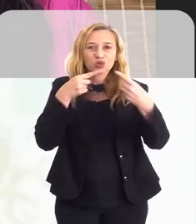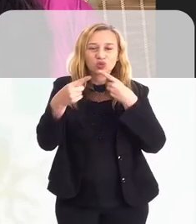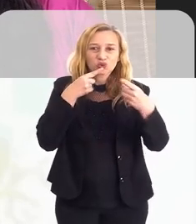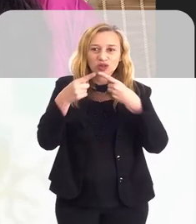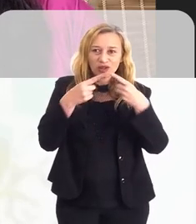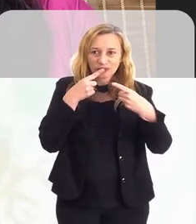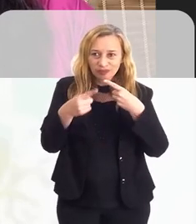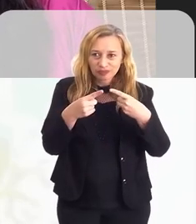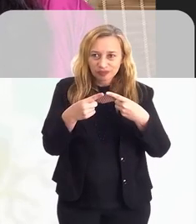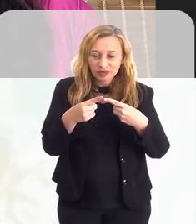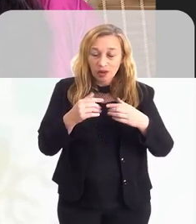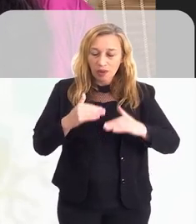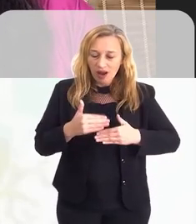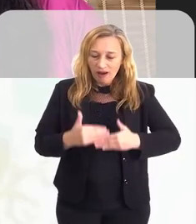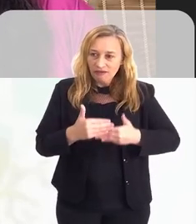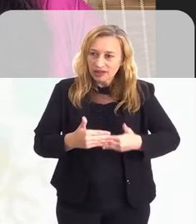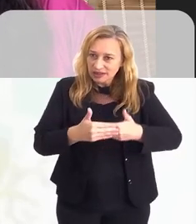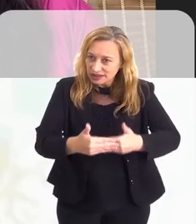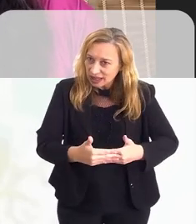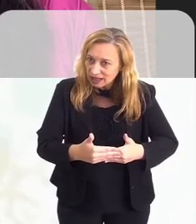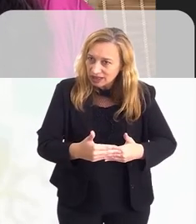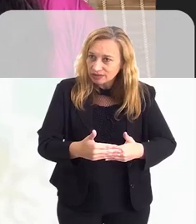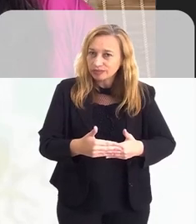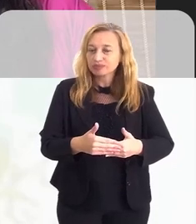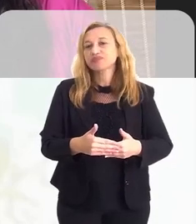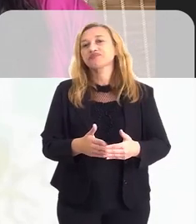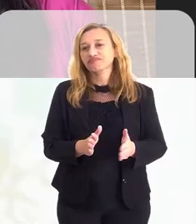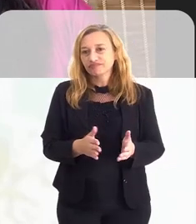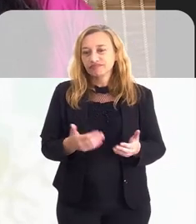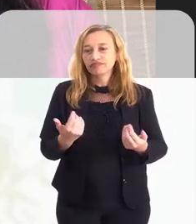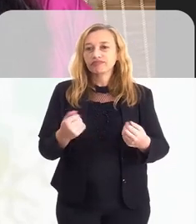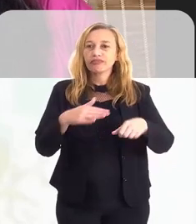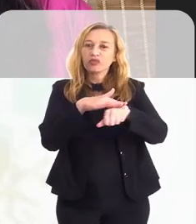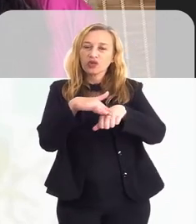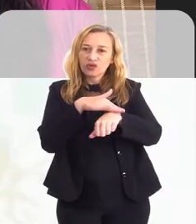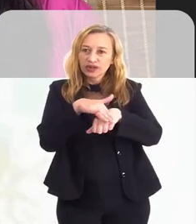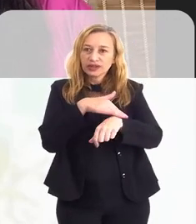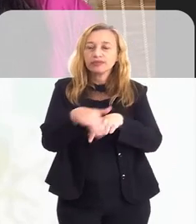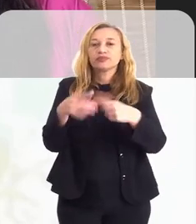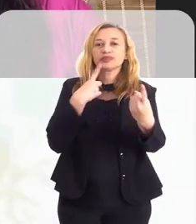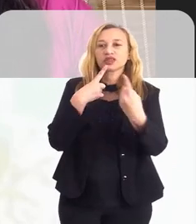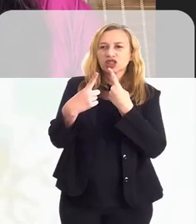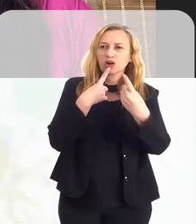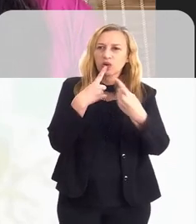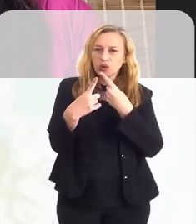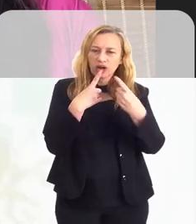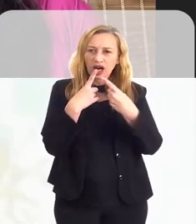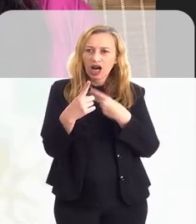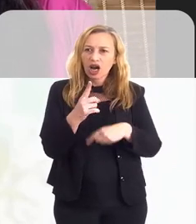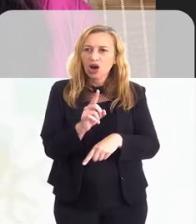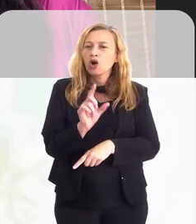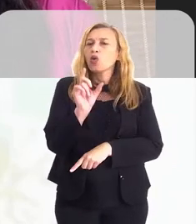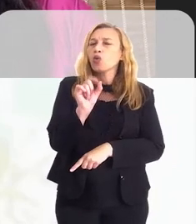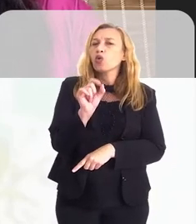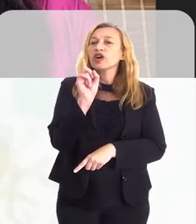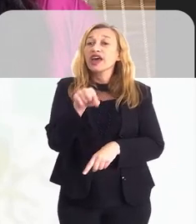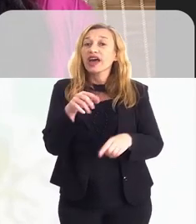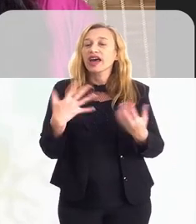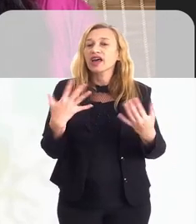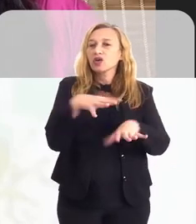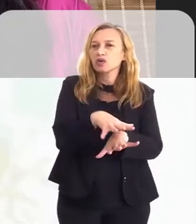o debate. A gente, para de fato avançar nesse processo, a gente tem que conversar, dialogar sobre o que